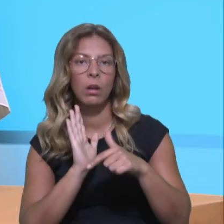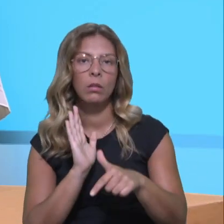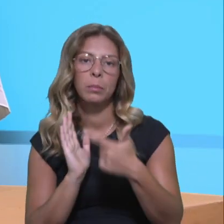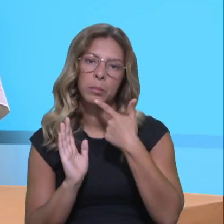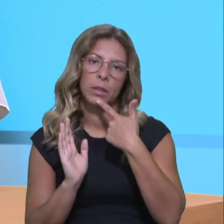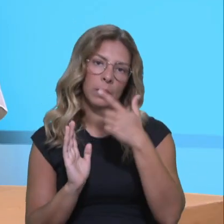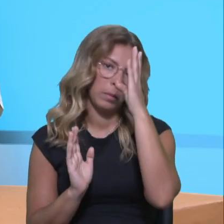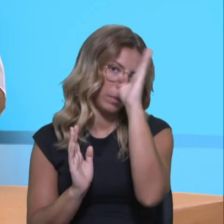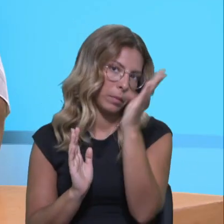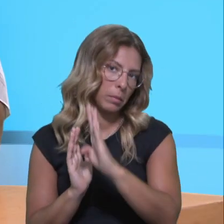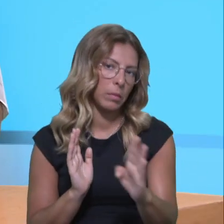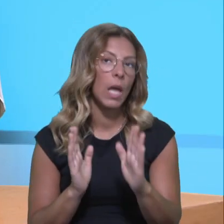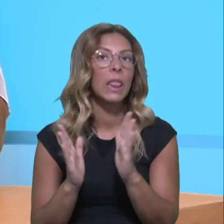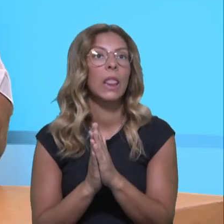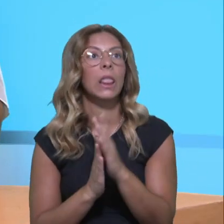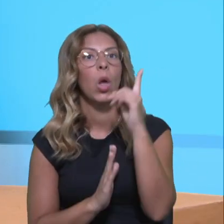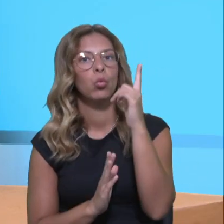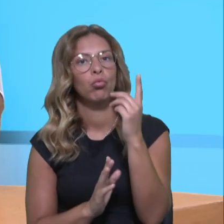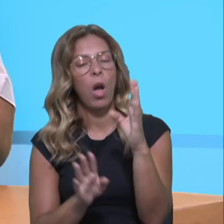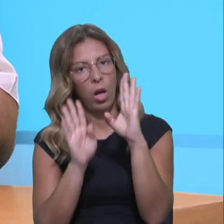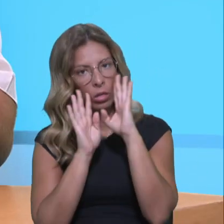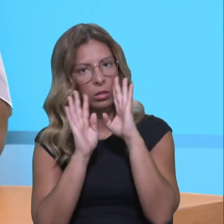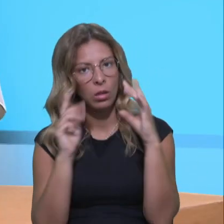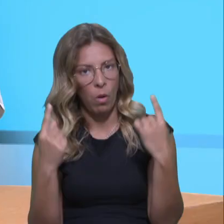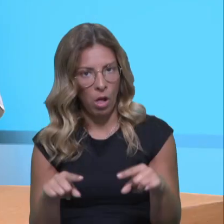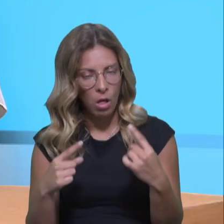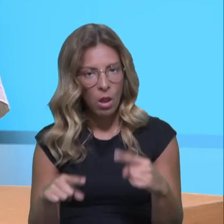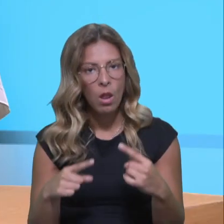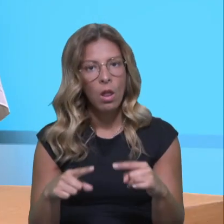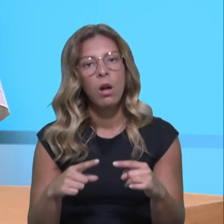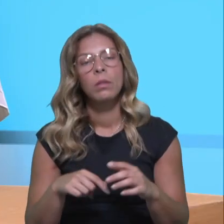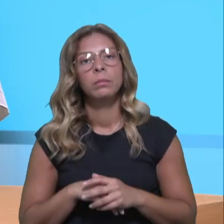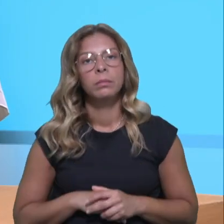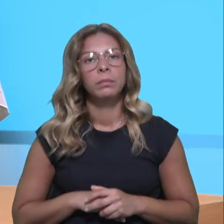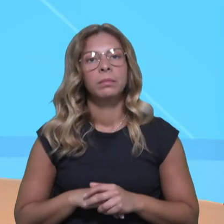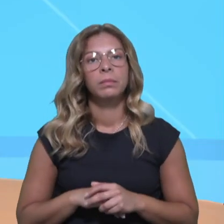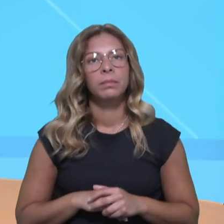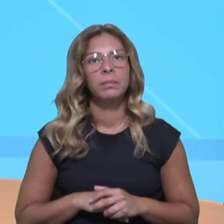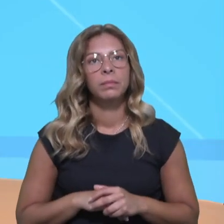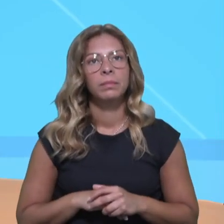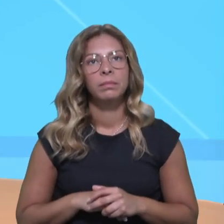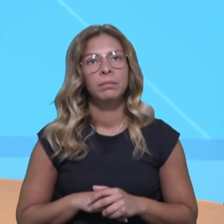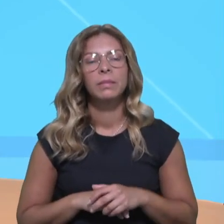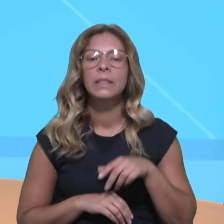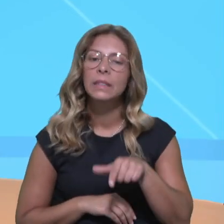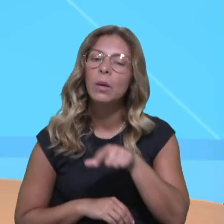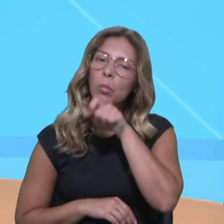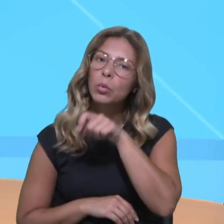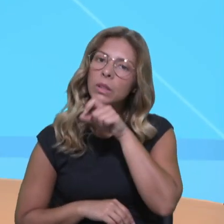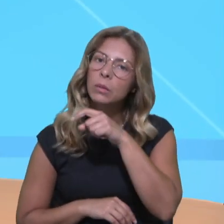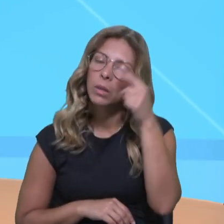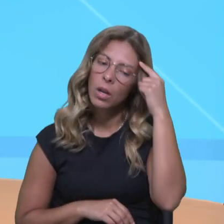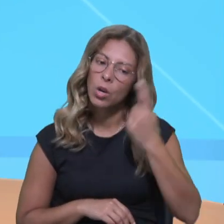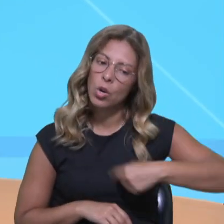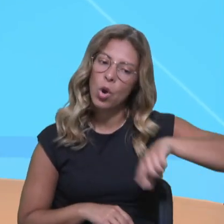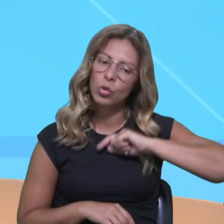que é um Deus atento às nossas necessidades, um Deus que não nos falta. E com este contexto podemos, por certo, compreender